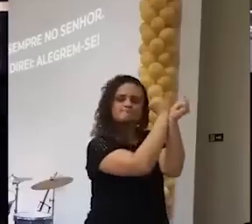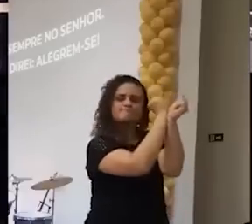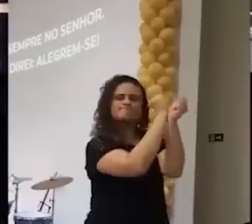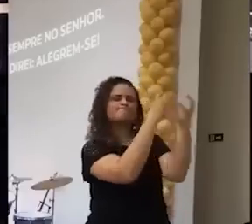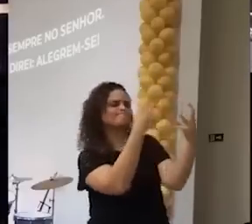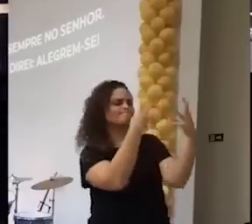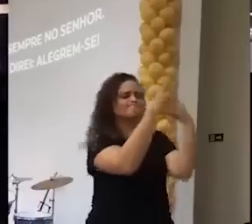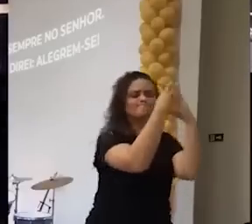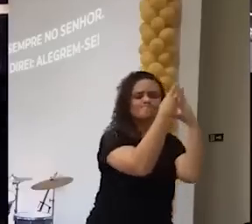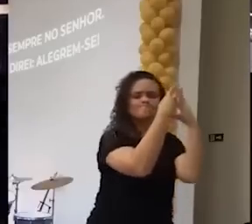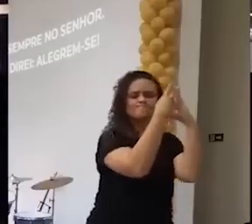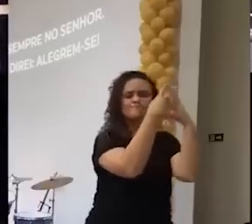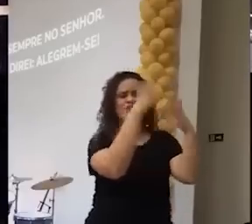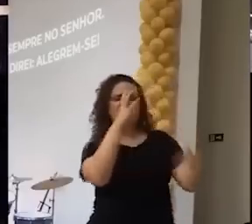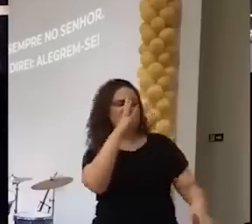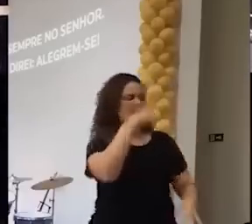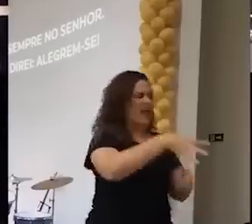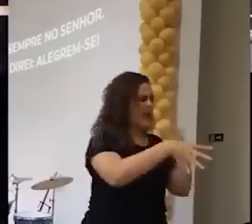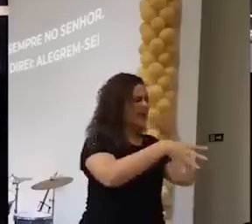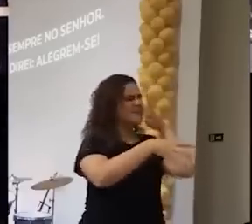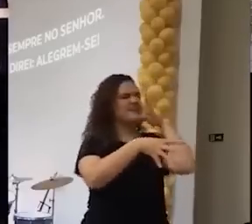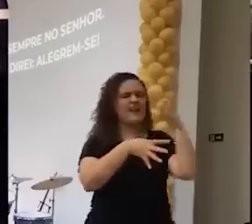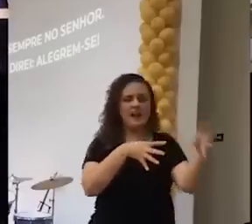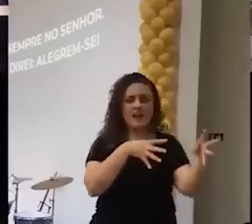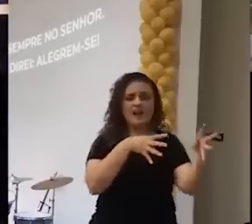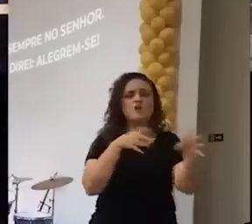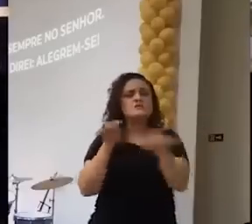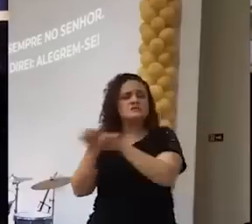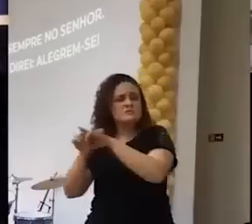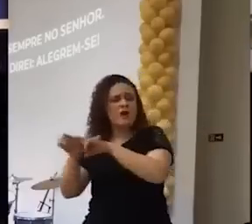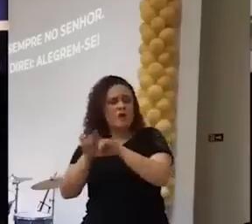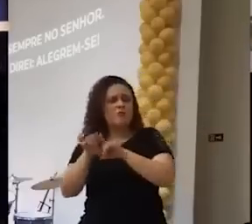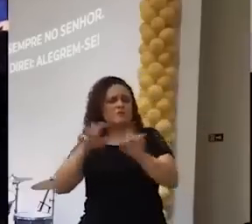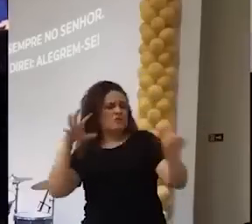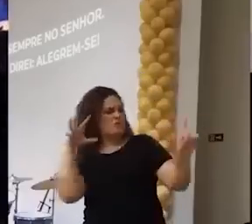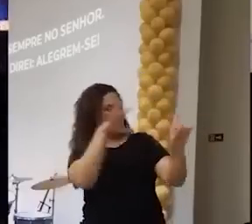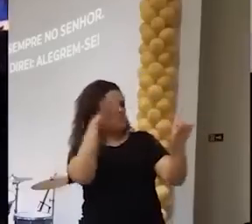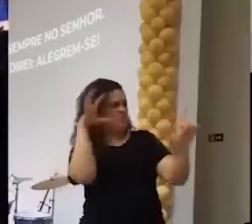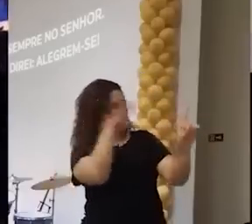sendo acusado pelos seus próprios irmãos, os judeus,